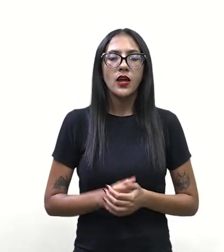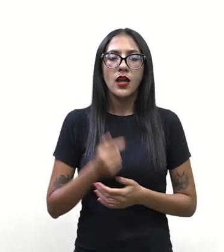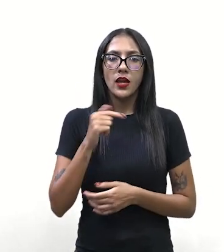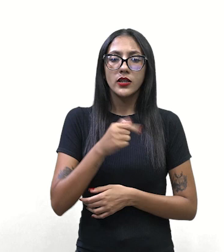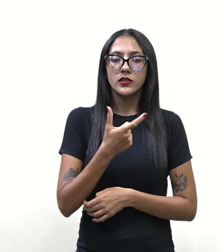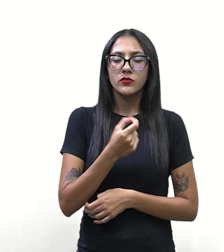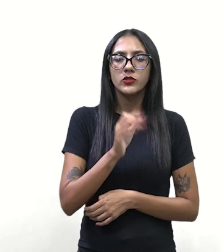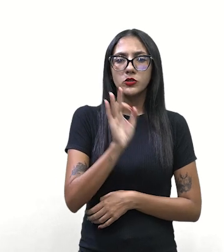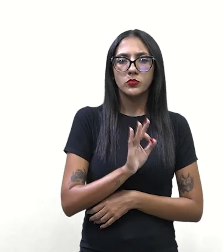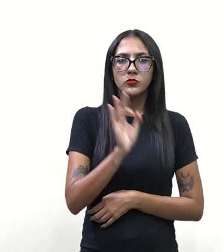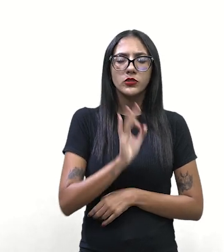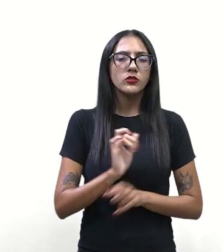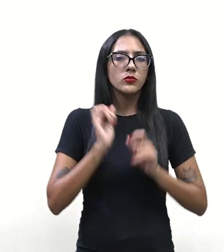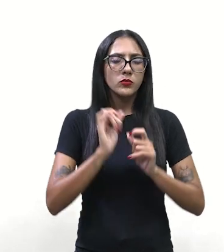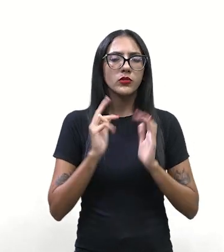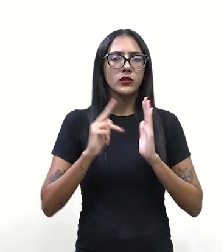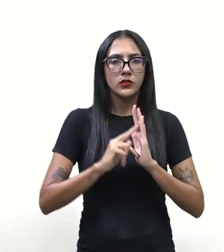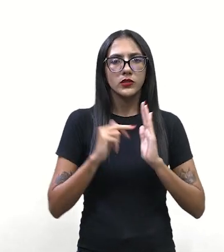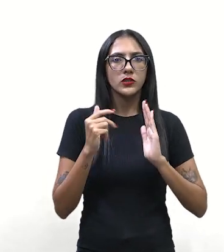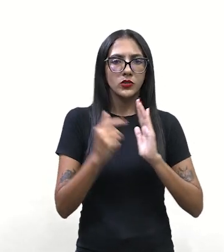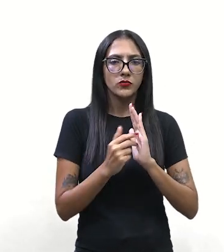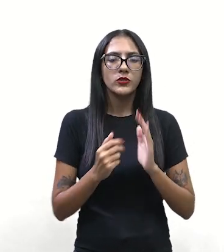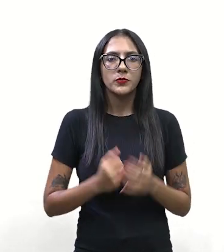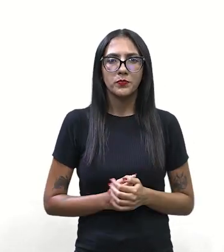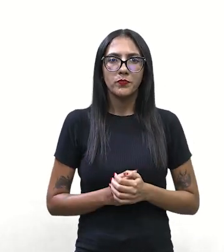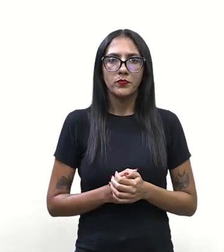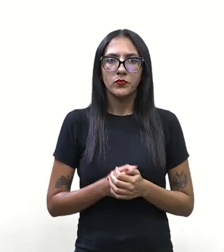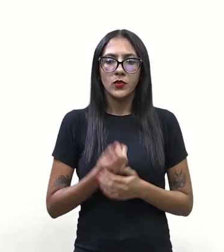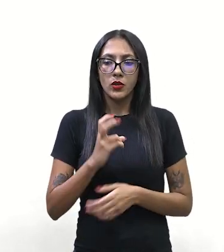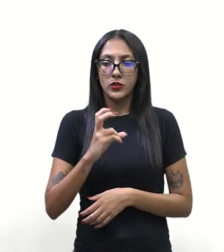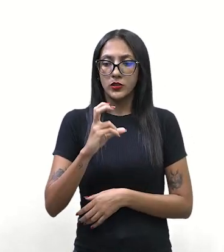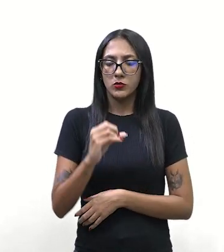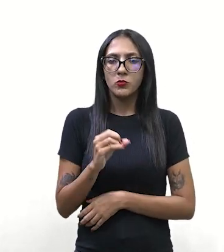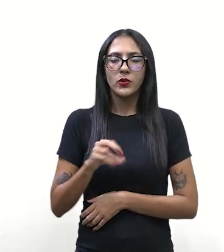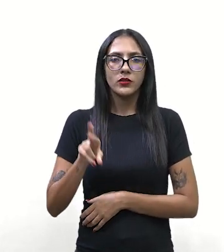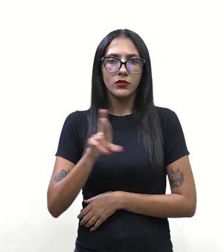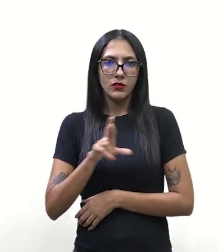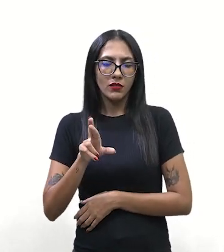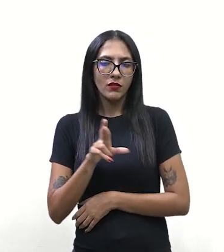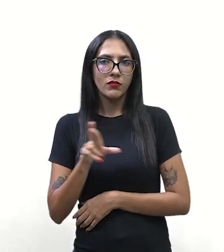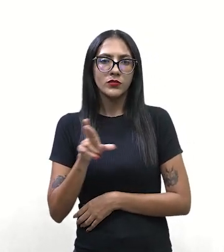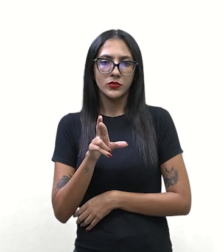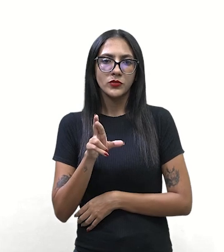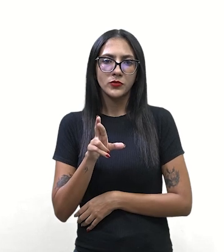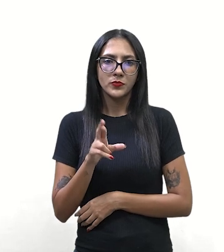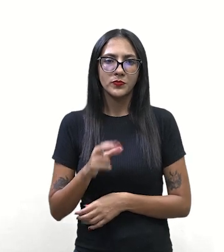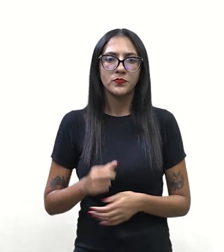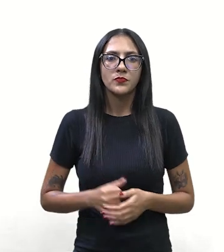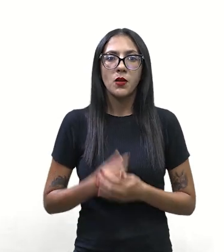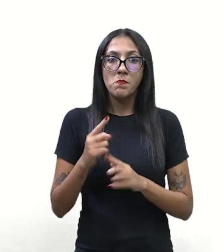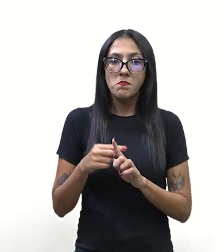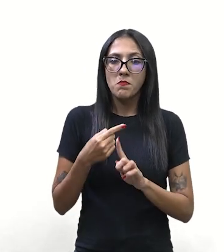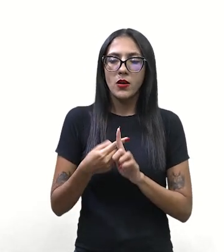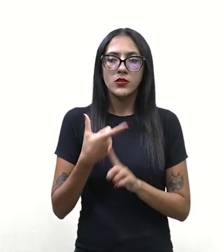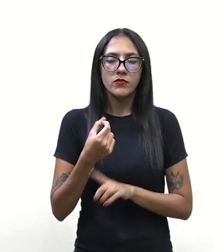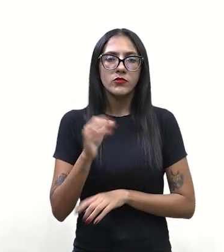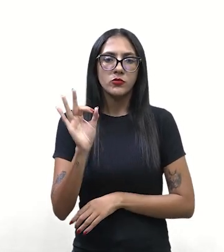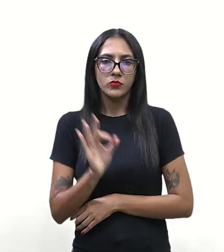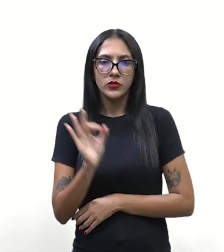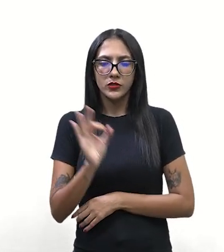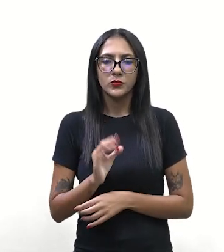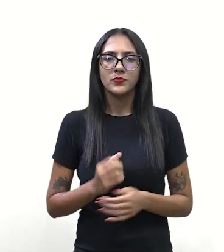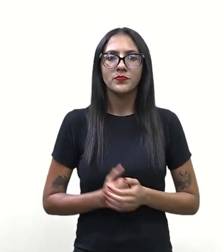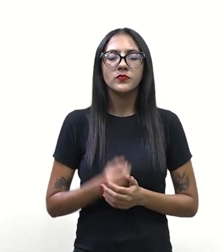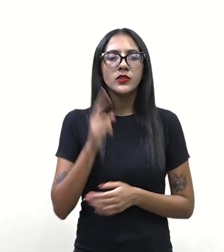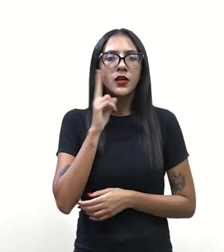sobre quem? Vai ser sobre o valor do preço de custo. Porque, como a gente falou, esse